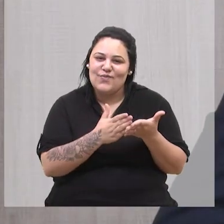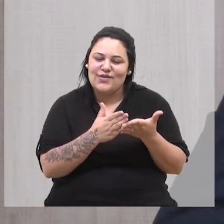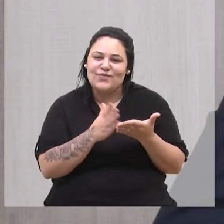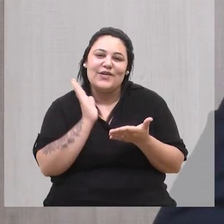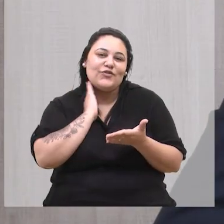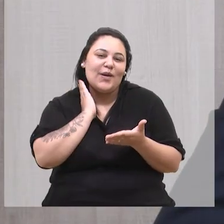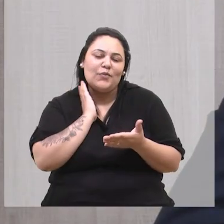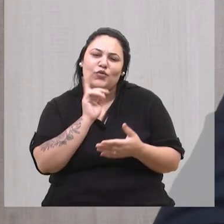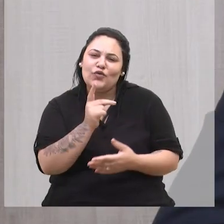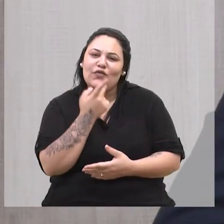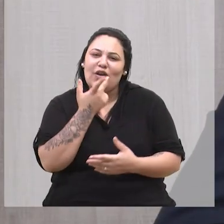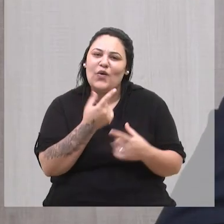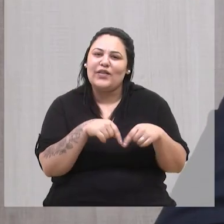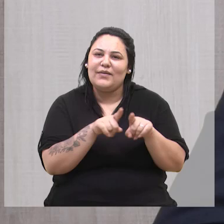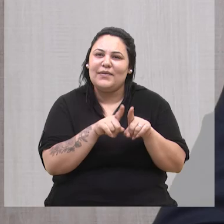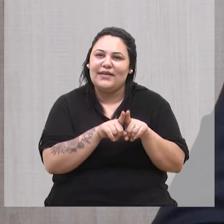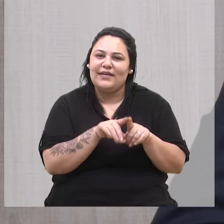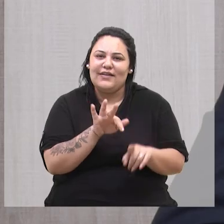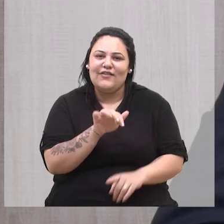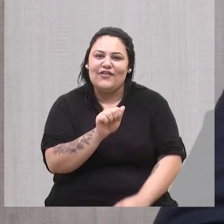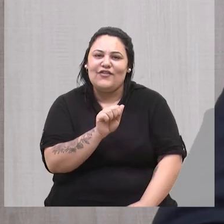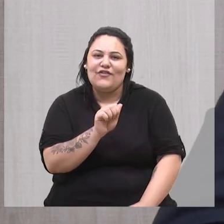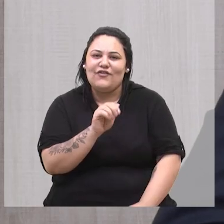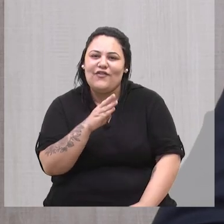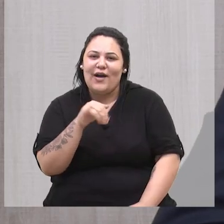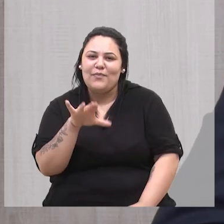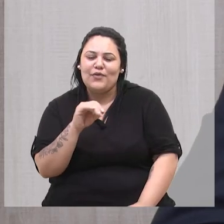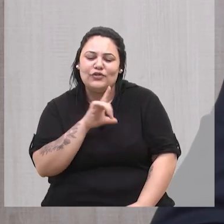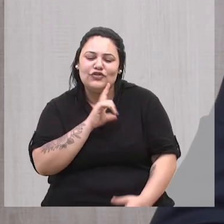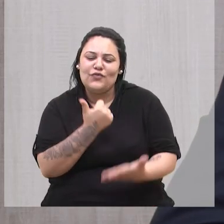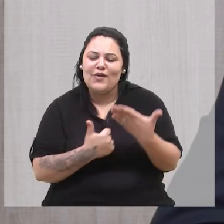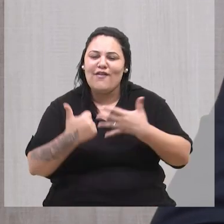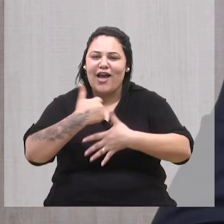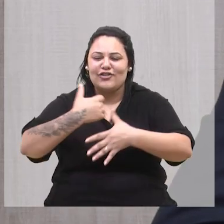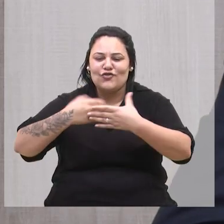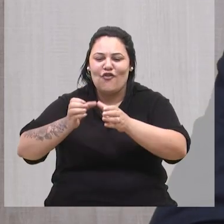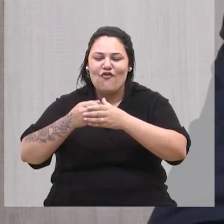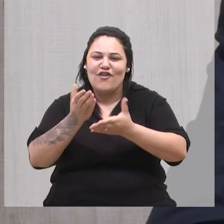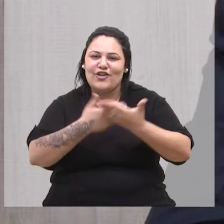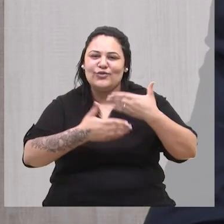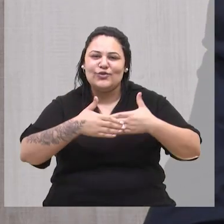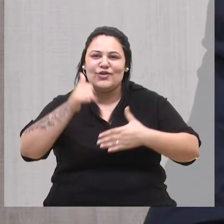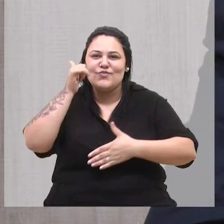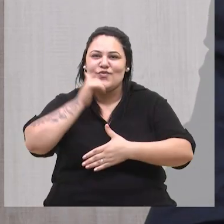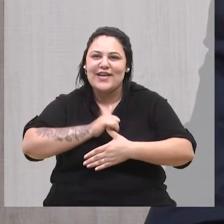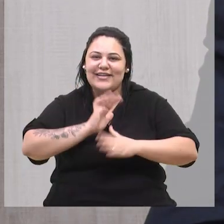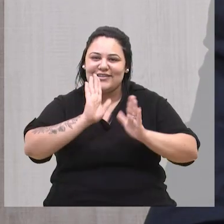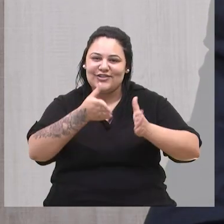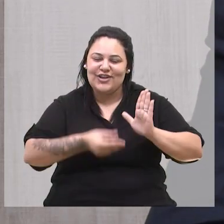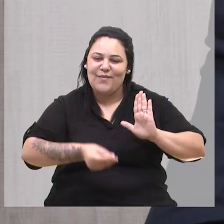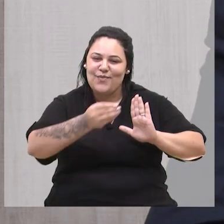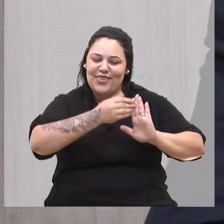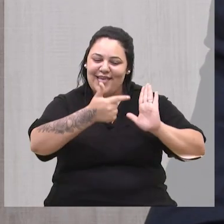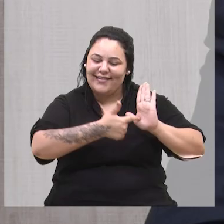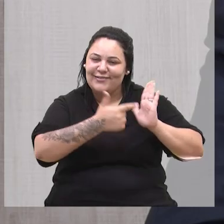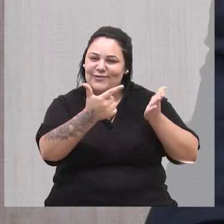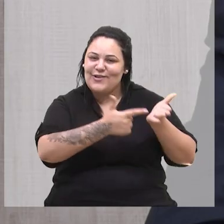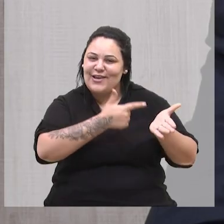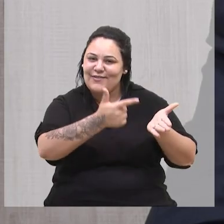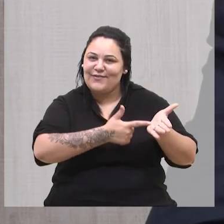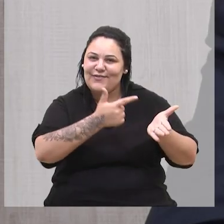do nosso bate-papo, a senhora comentava: Fábio, eu tive o privilégio de conviver com todas as mulheres que estão retratadas aqui no